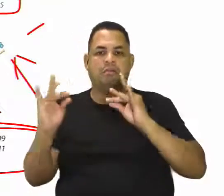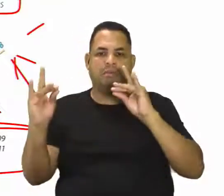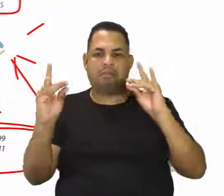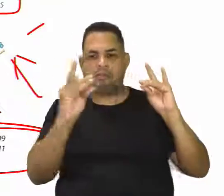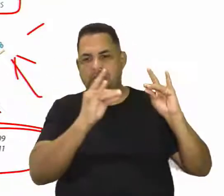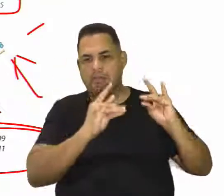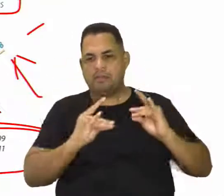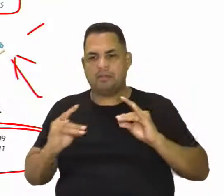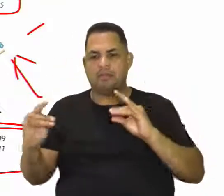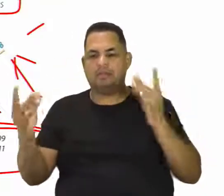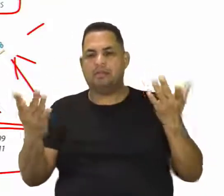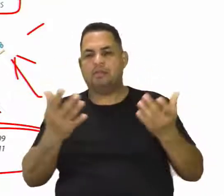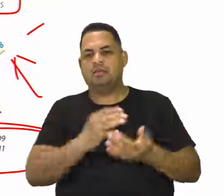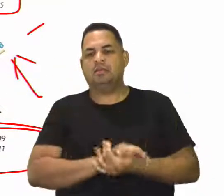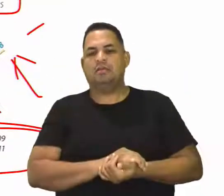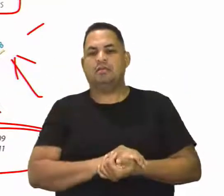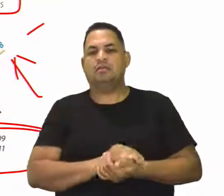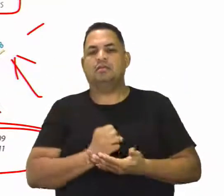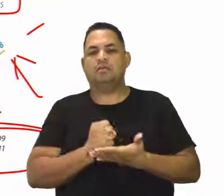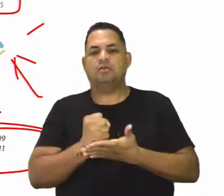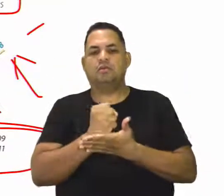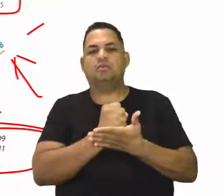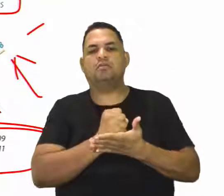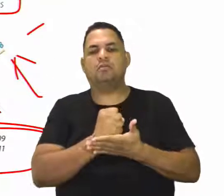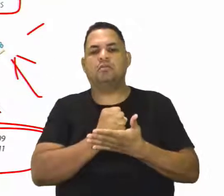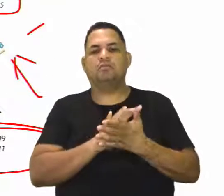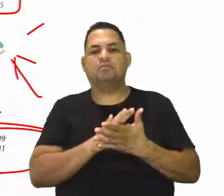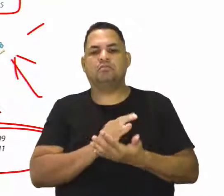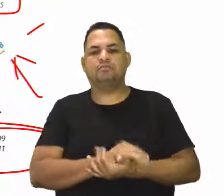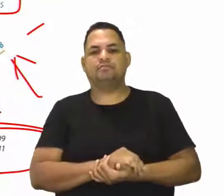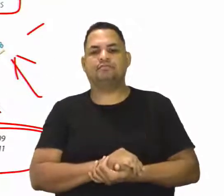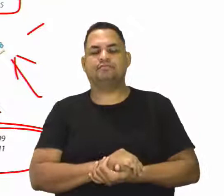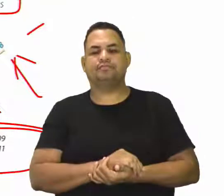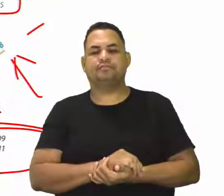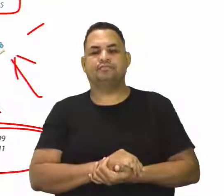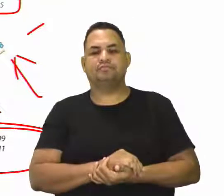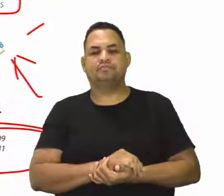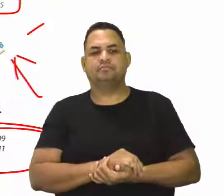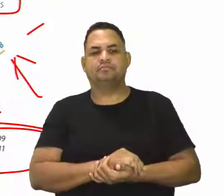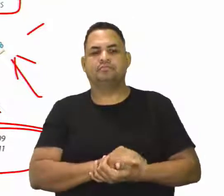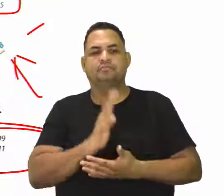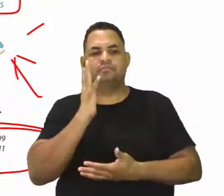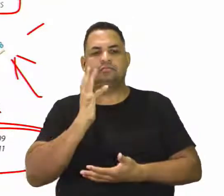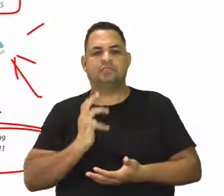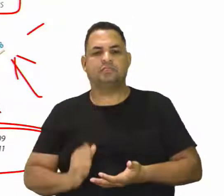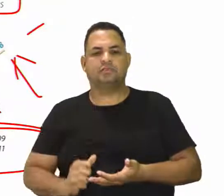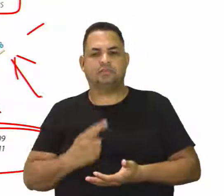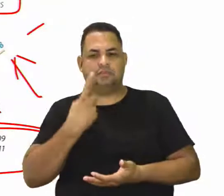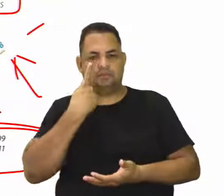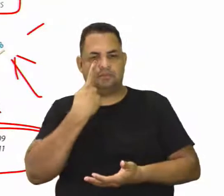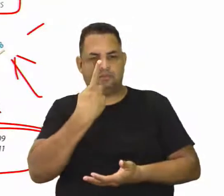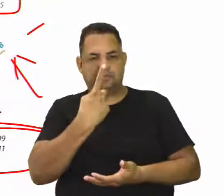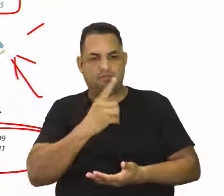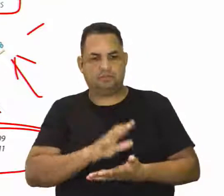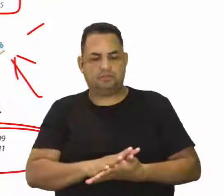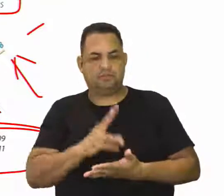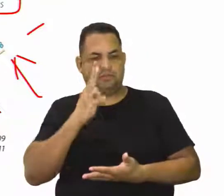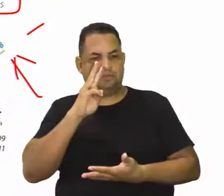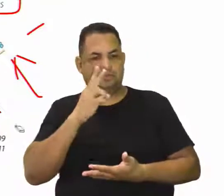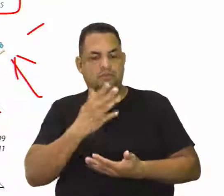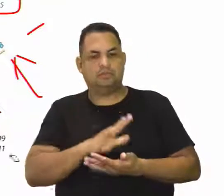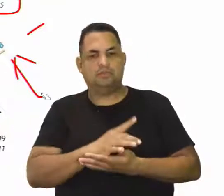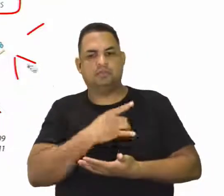tá bom Com base nisso o aluno deixa eu limpar para você para você a visualizar bem melhor